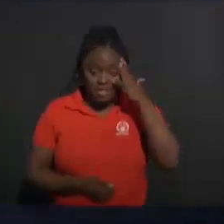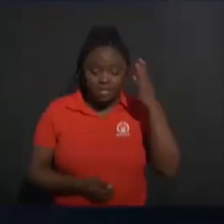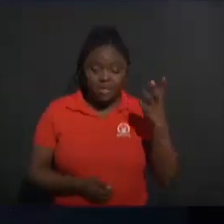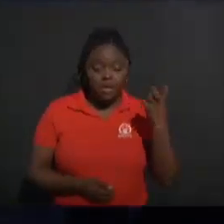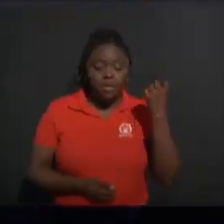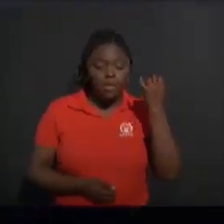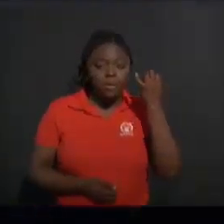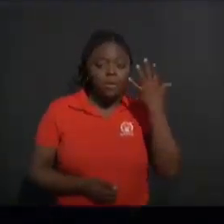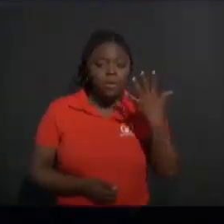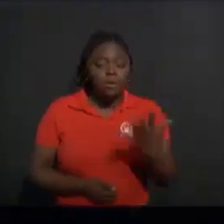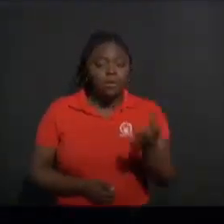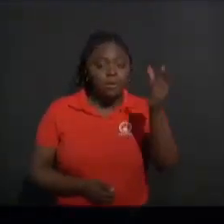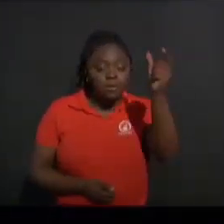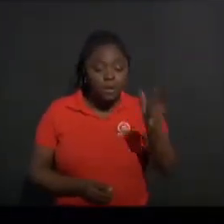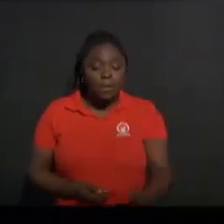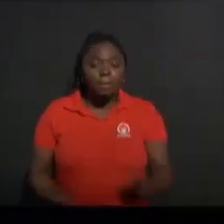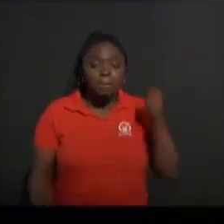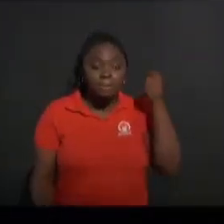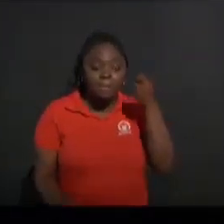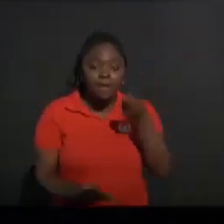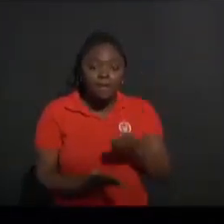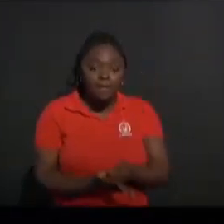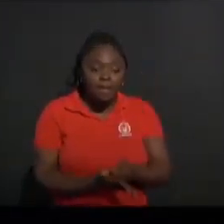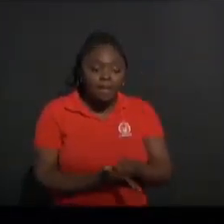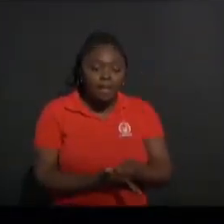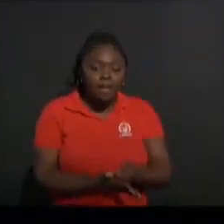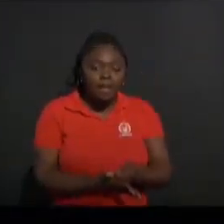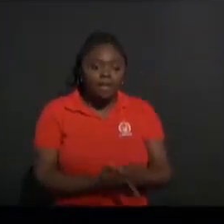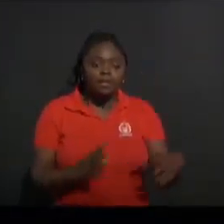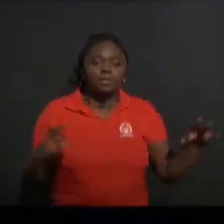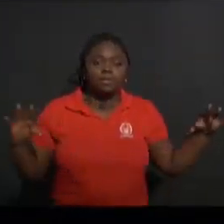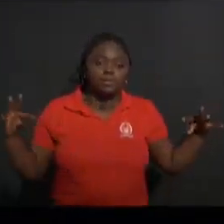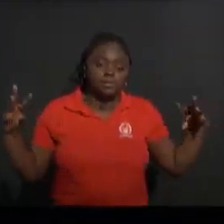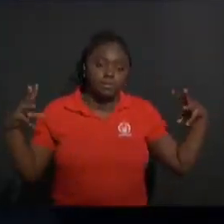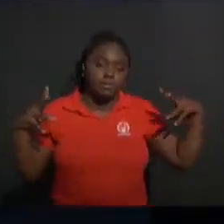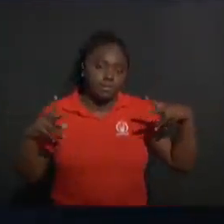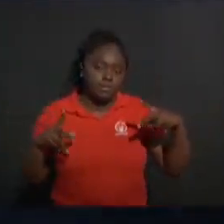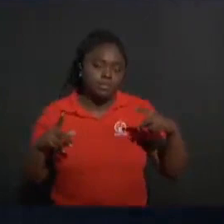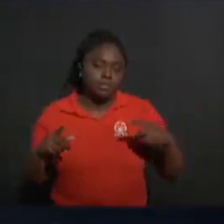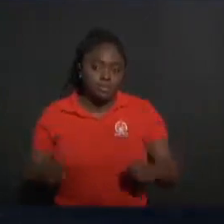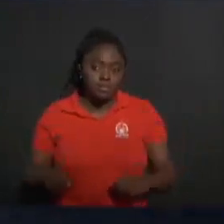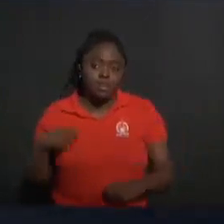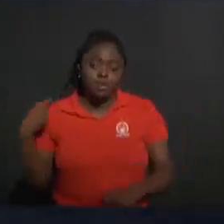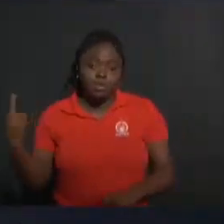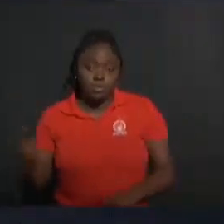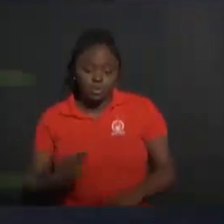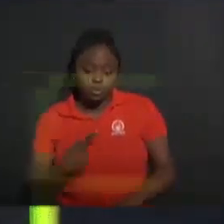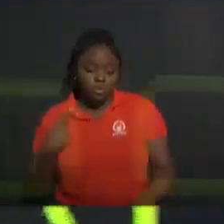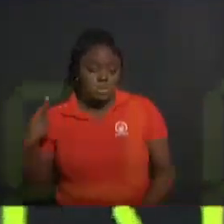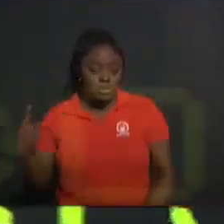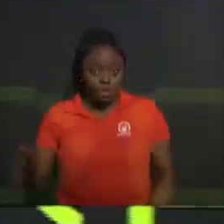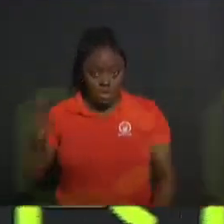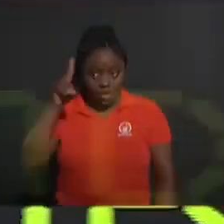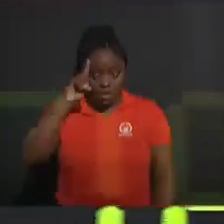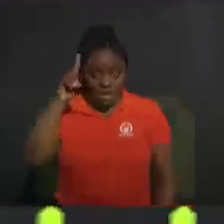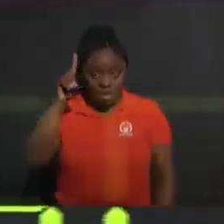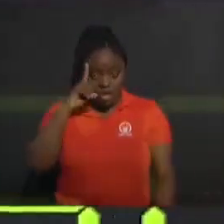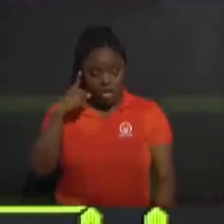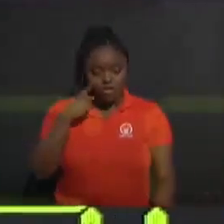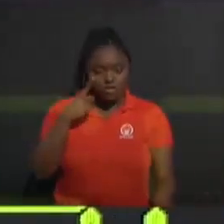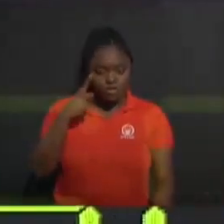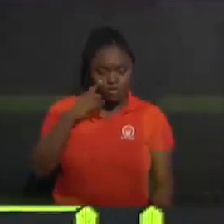pessoas pagaram passagem para ir nesses lugares? Todas. Nós estamos vendo dias, diz a Bíblia em